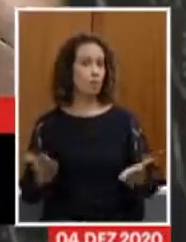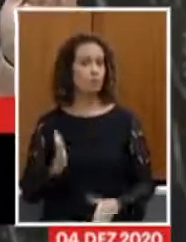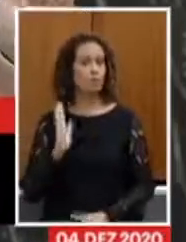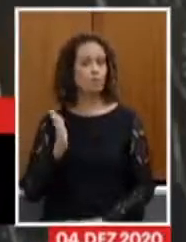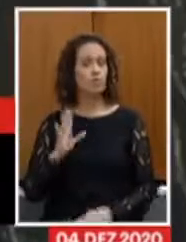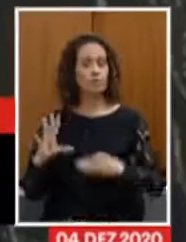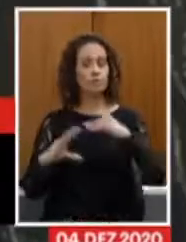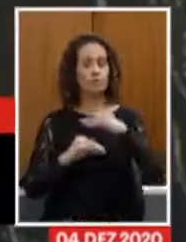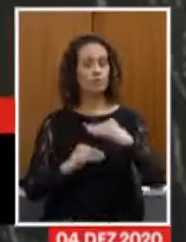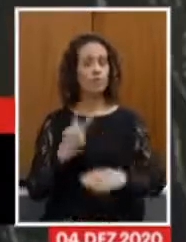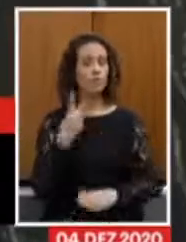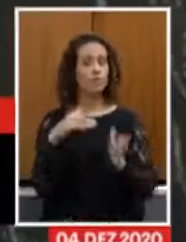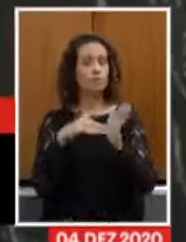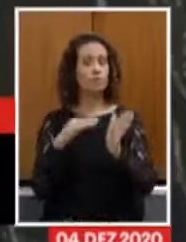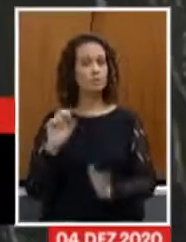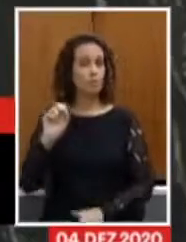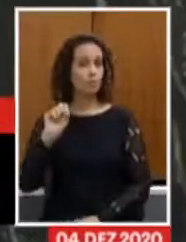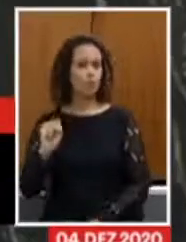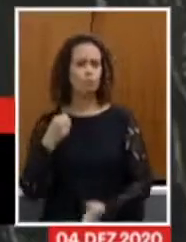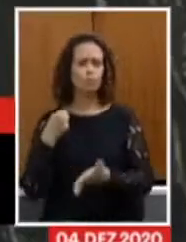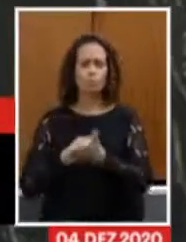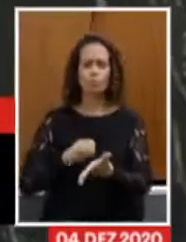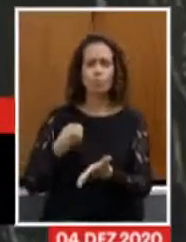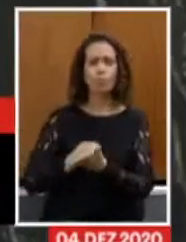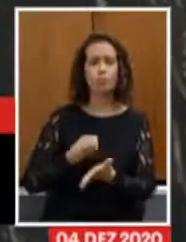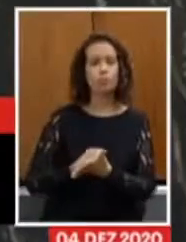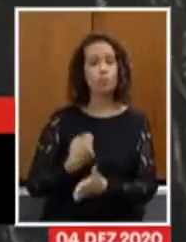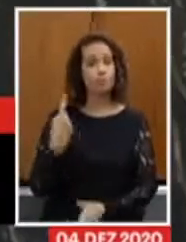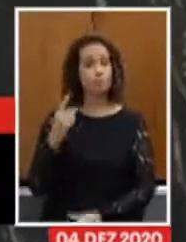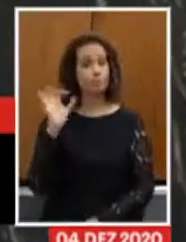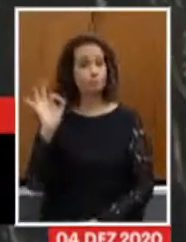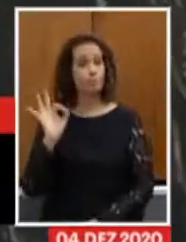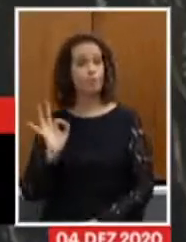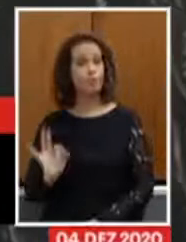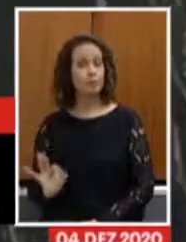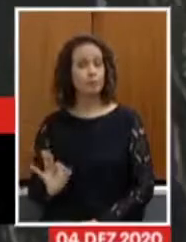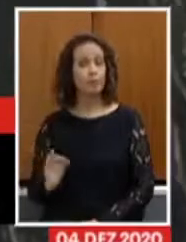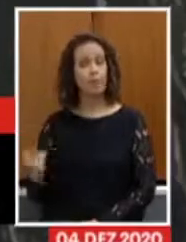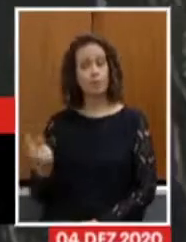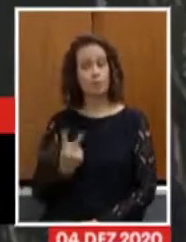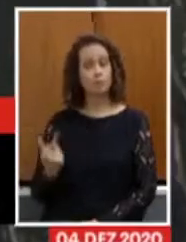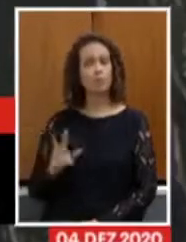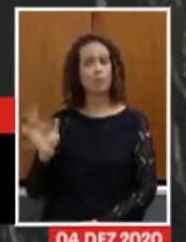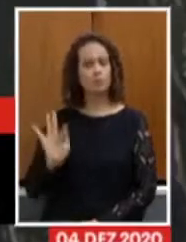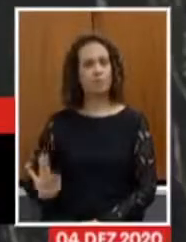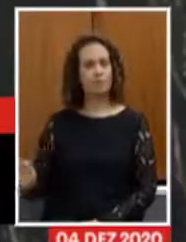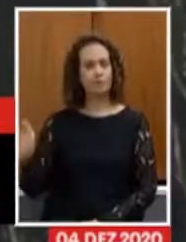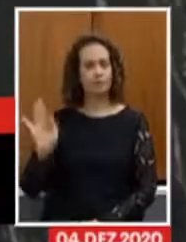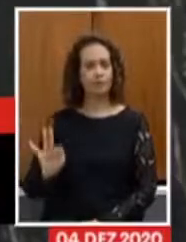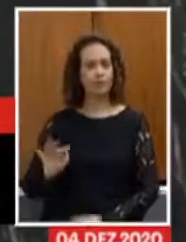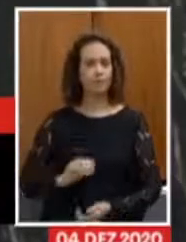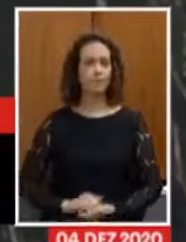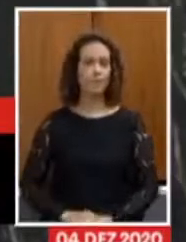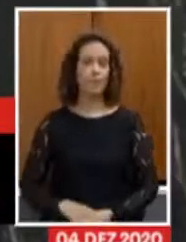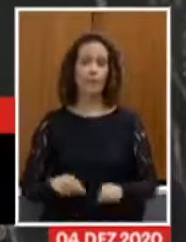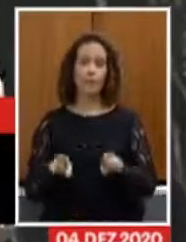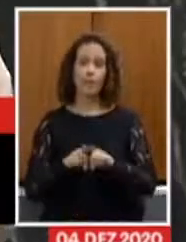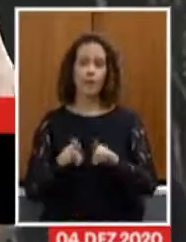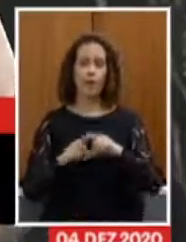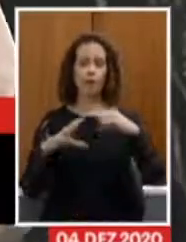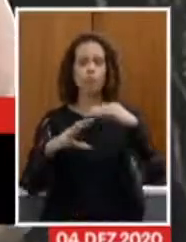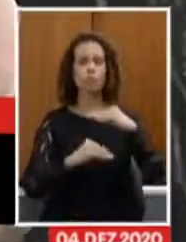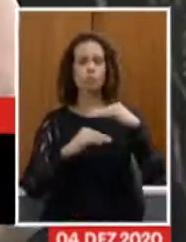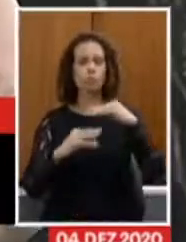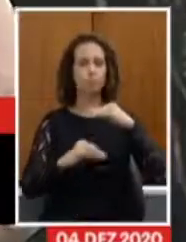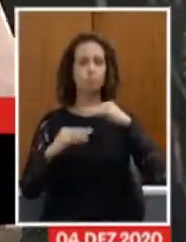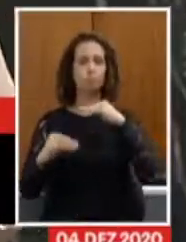emenda 2 a 8, lutando pelo 1% para o UENG, 1% para a Unimontes. Todas essas emendas, elas